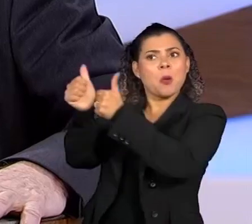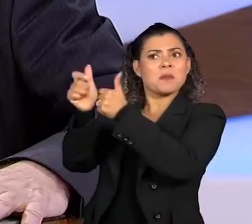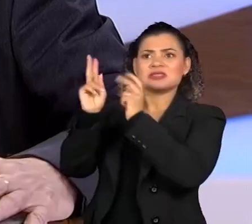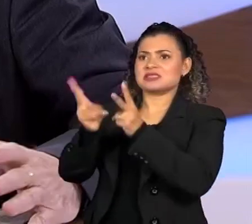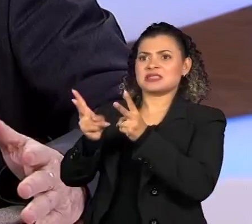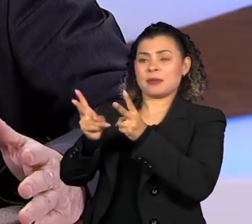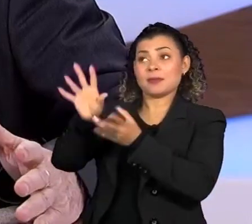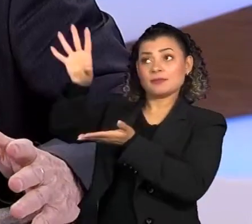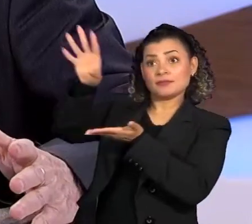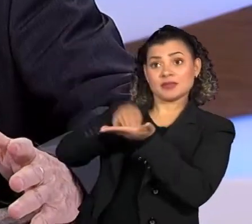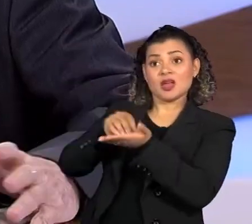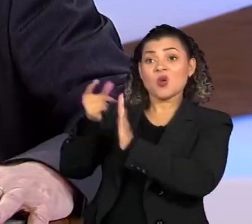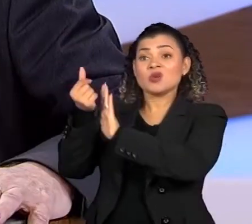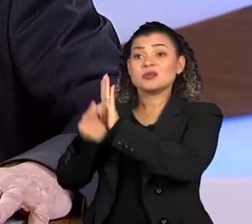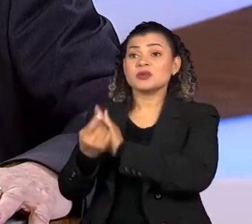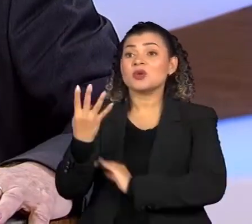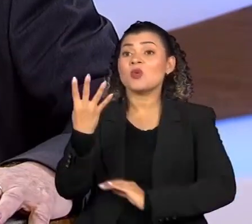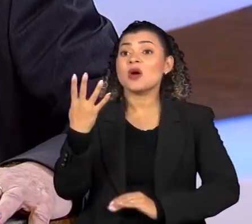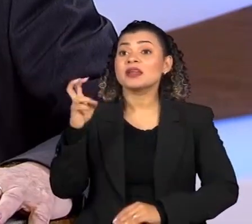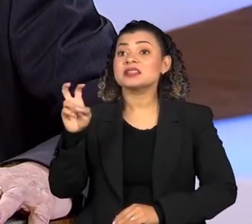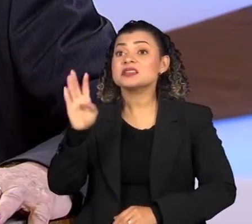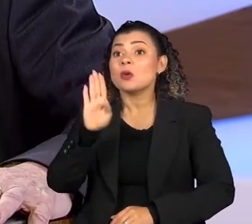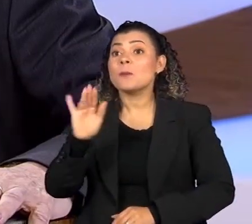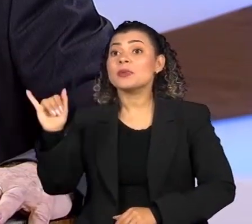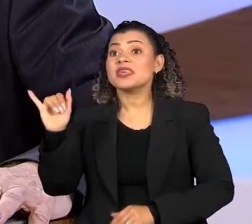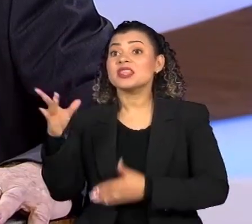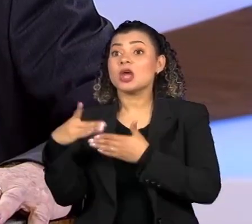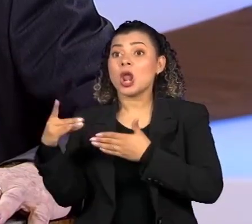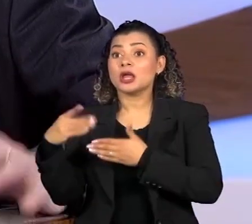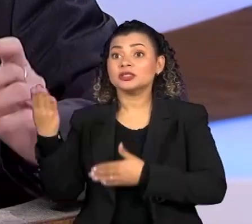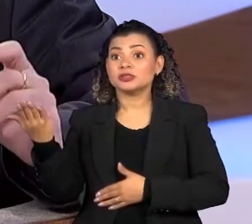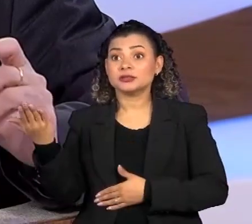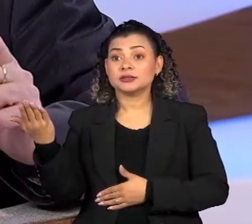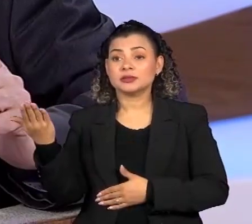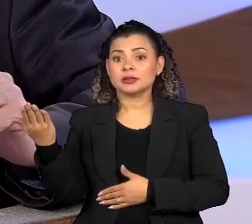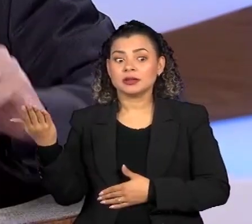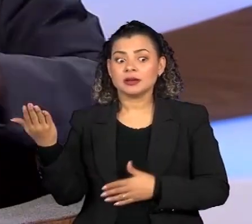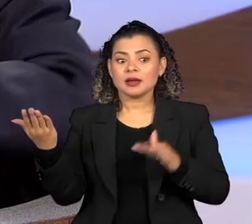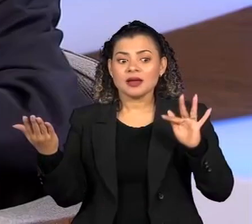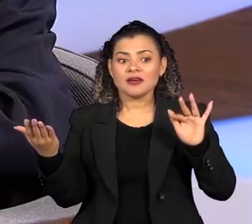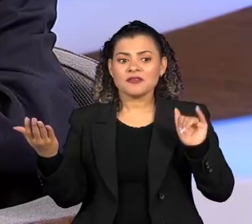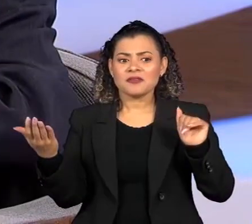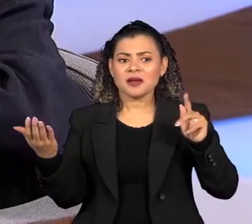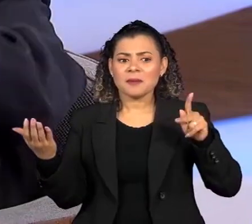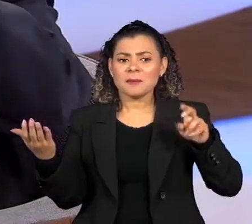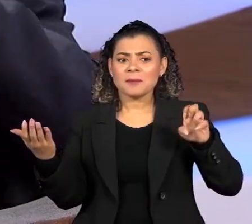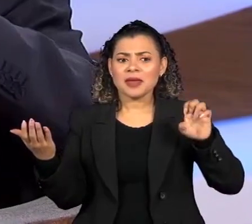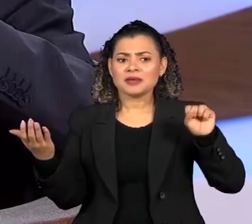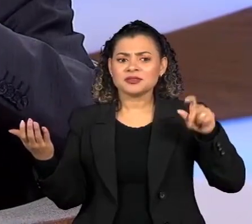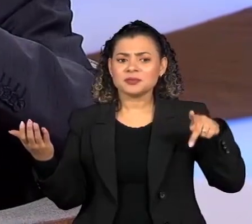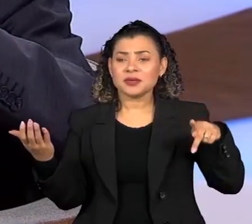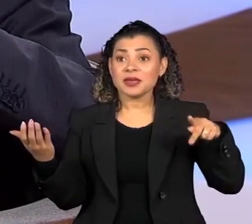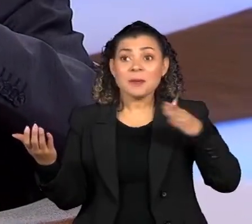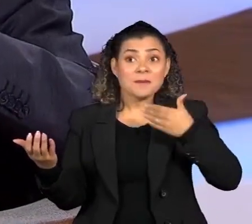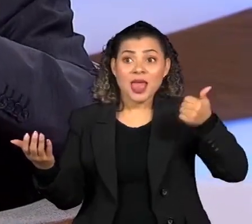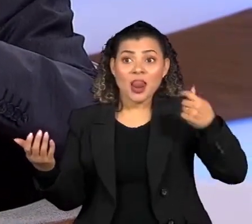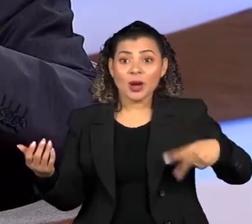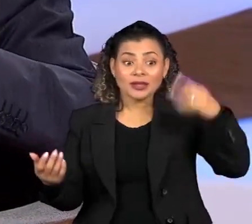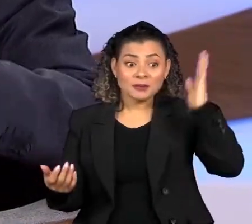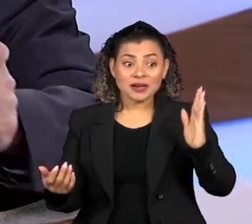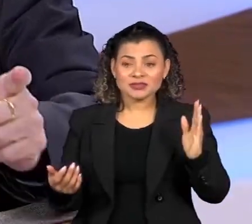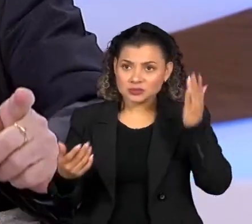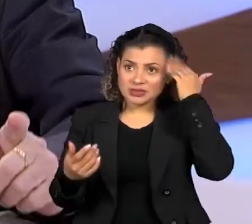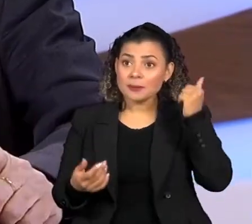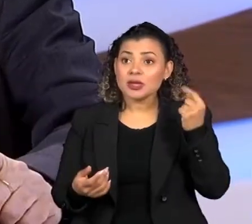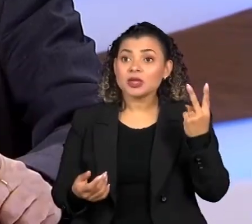que eles fazem eles têm um orçamento de 45 Bilhões de Dólares o orçamento da Fapesp que é das melhores agências hoje no Brasil